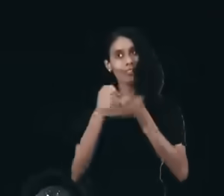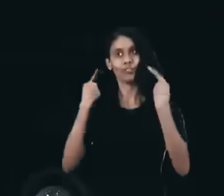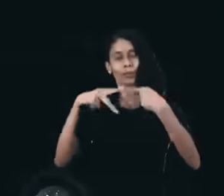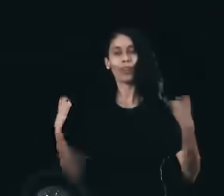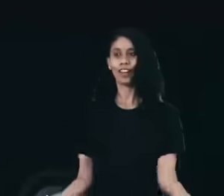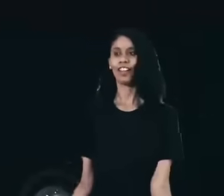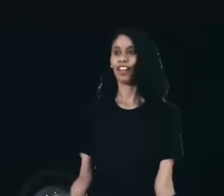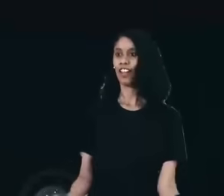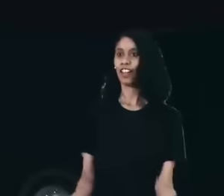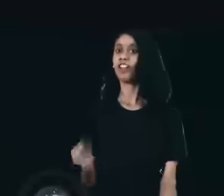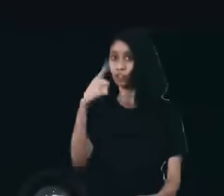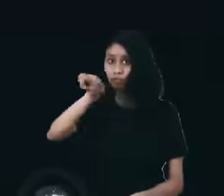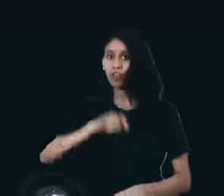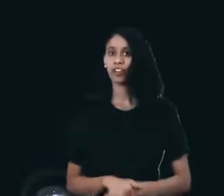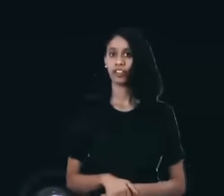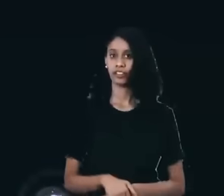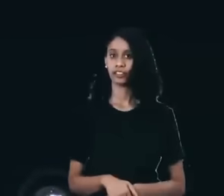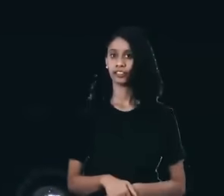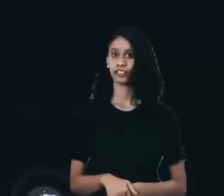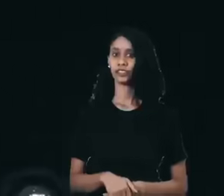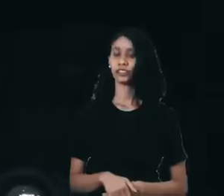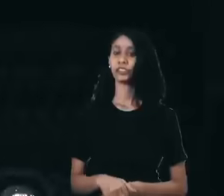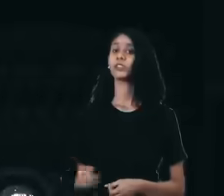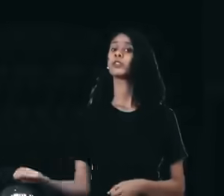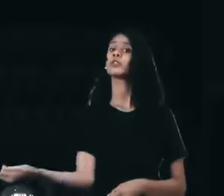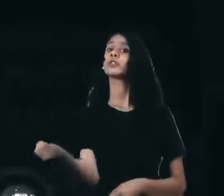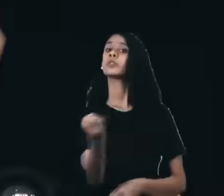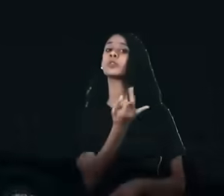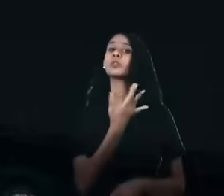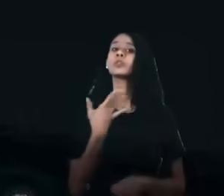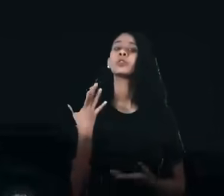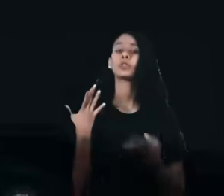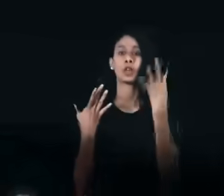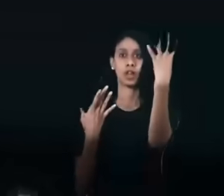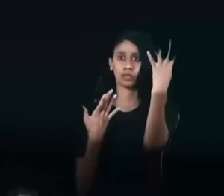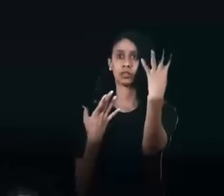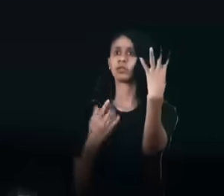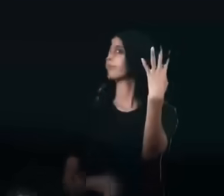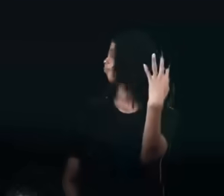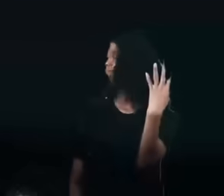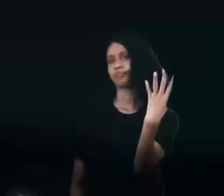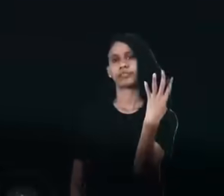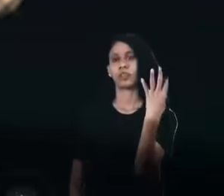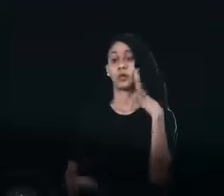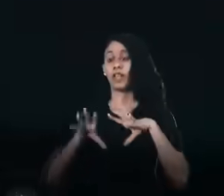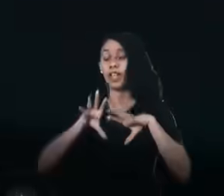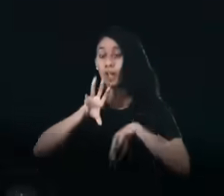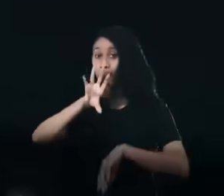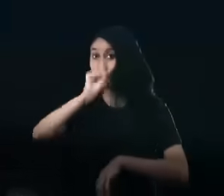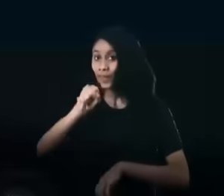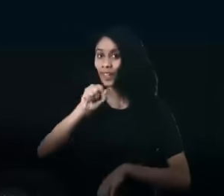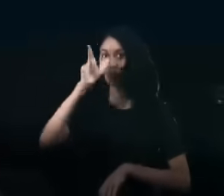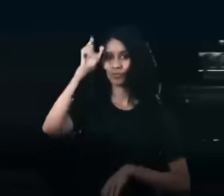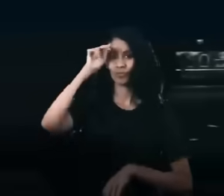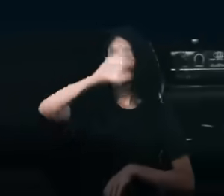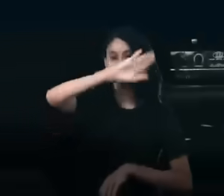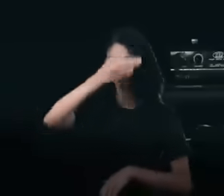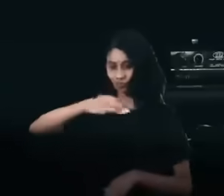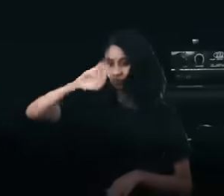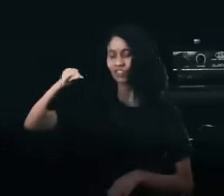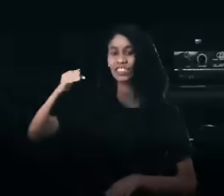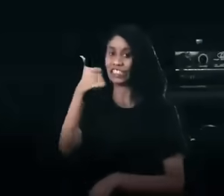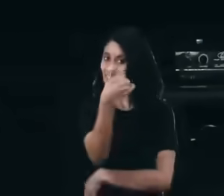gente. Ele pegou 4 camelos, gente. Não, ele pegou 10 camelos. Agora eu quero falar